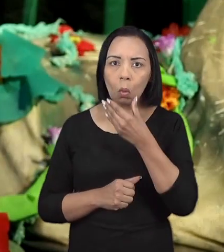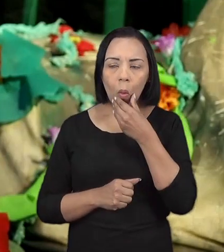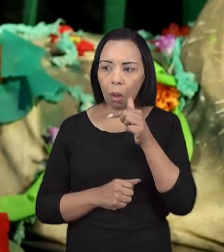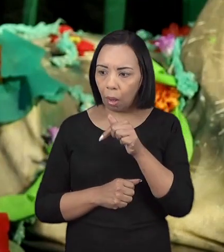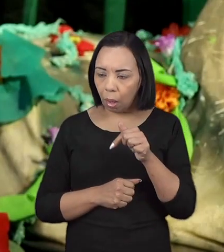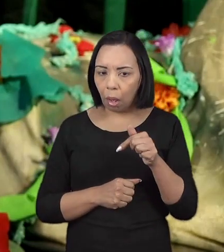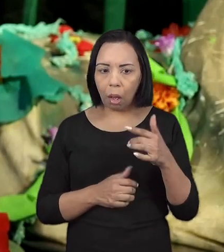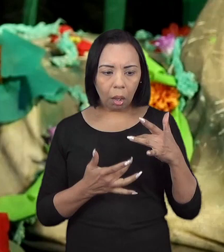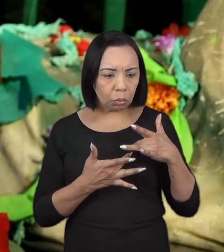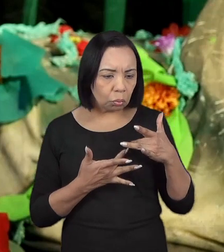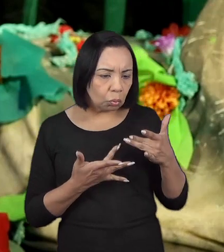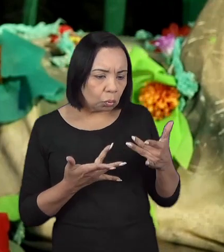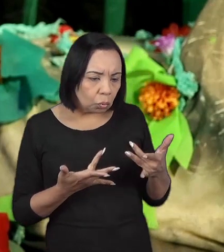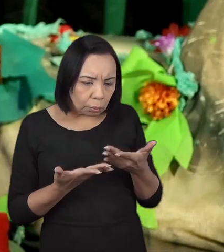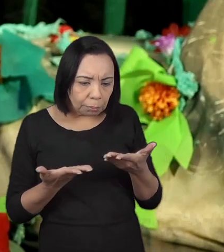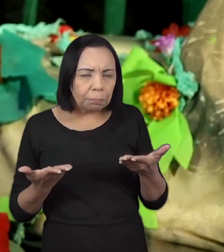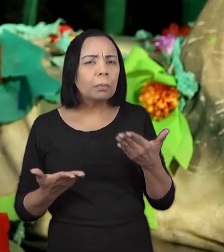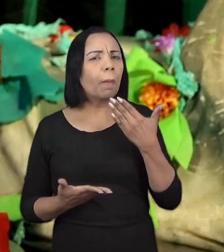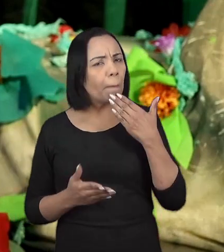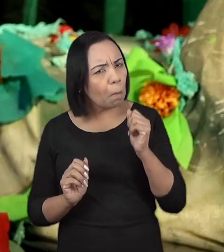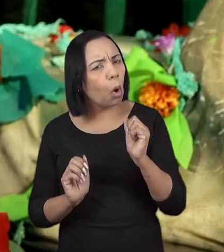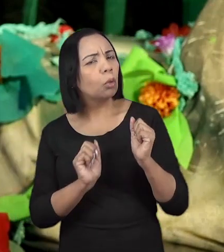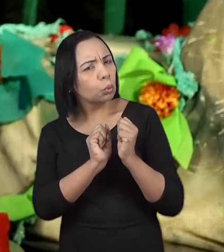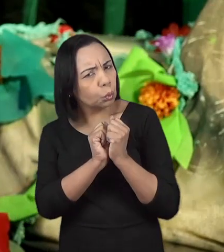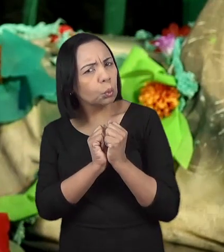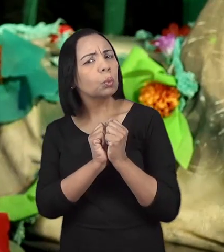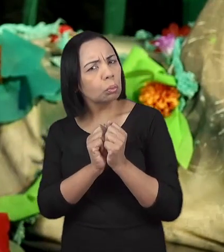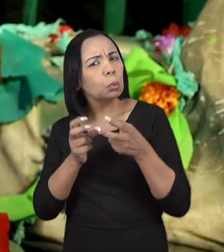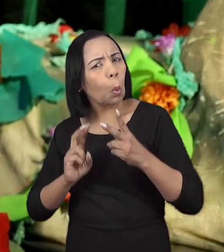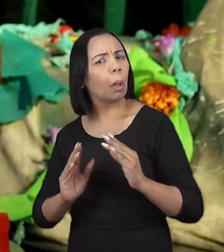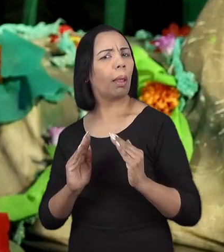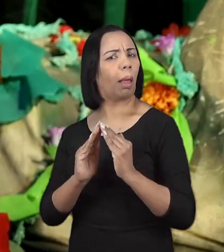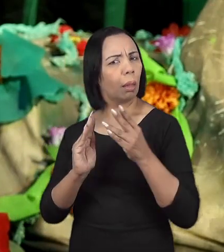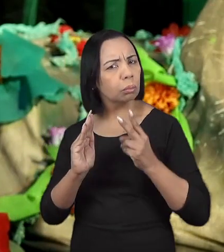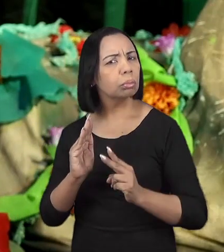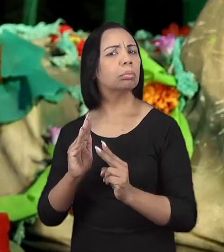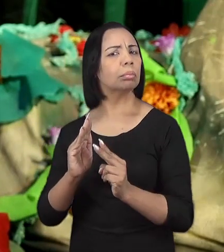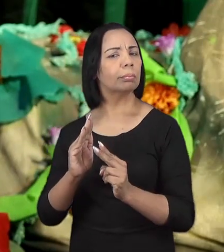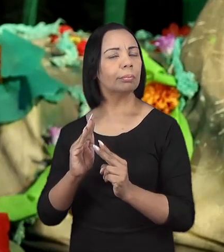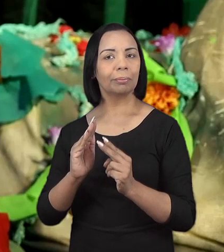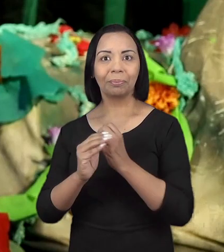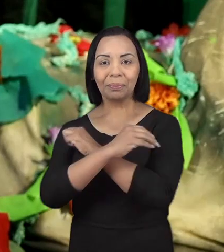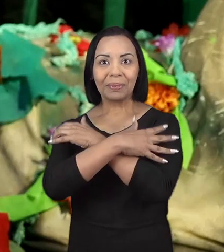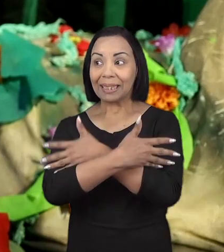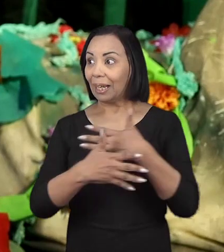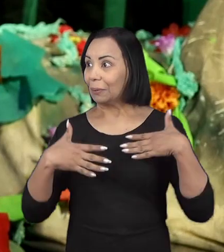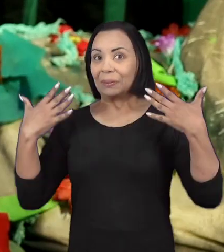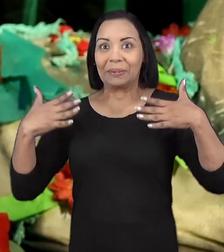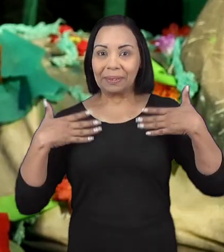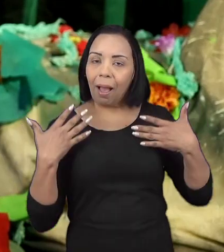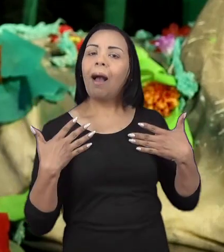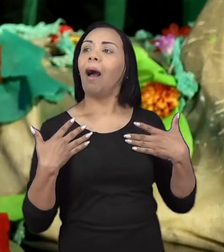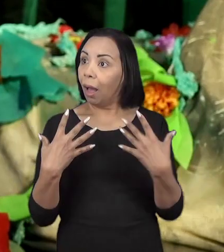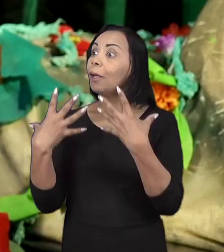ficaram sensibilizados e pediram à princesa que morasse com eles. Branca de Neve ficou muito feliz